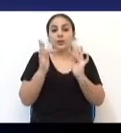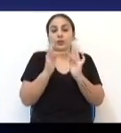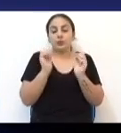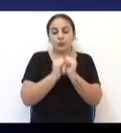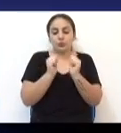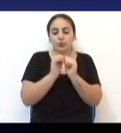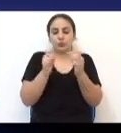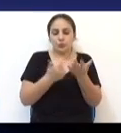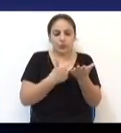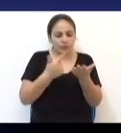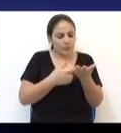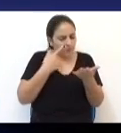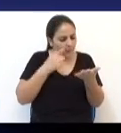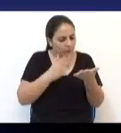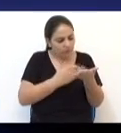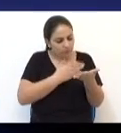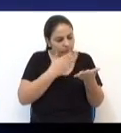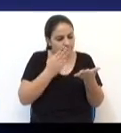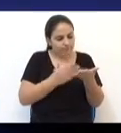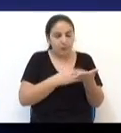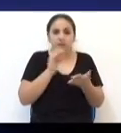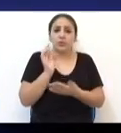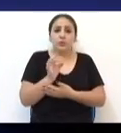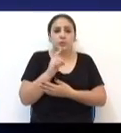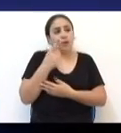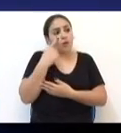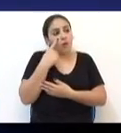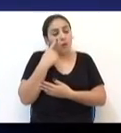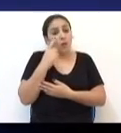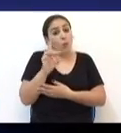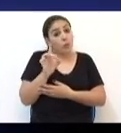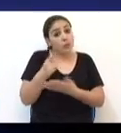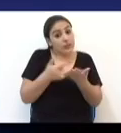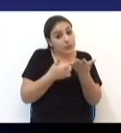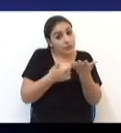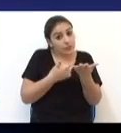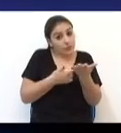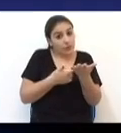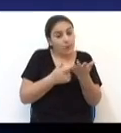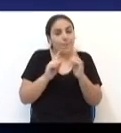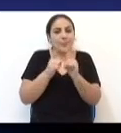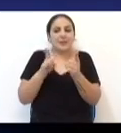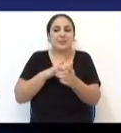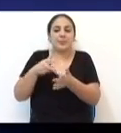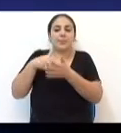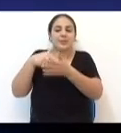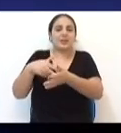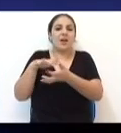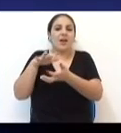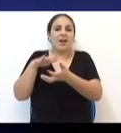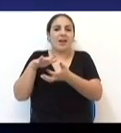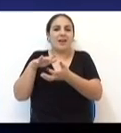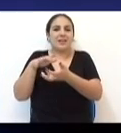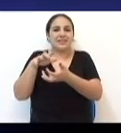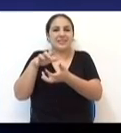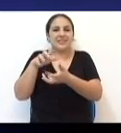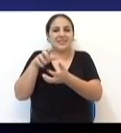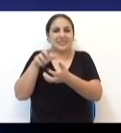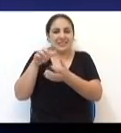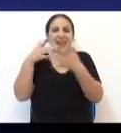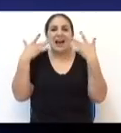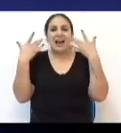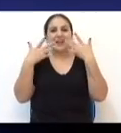contato com o livro, poder folhear o seu livro, e não somente o livro também, mas sim apresentações artísticas, a gente